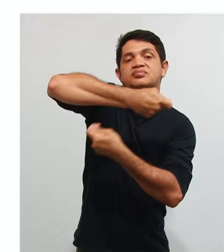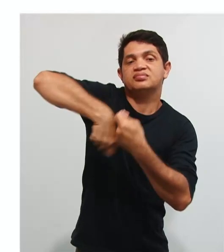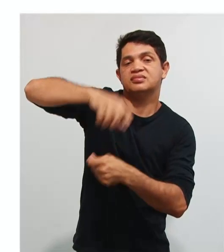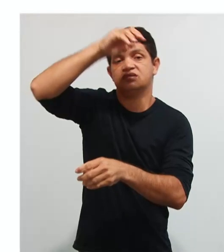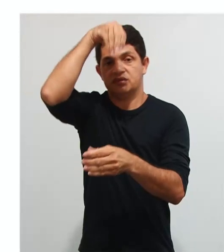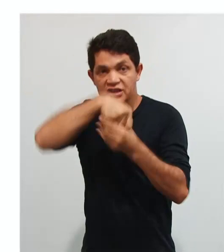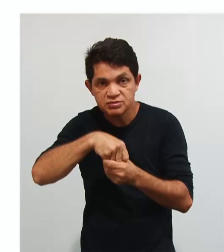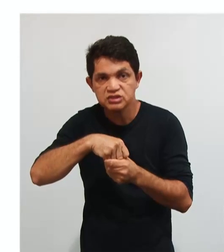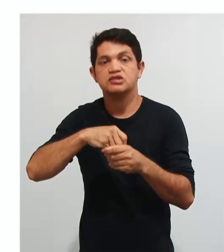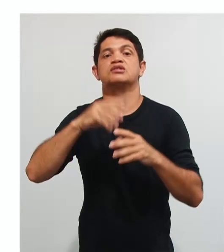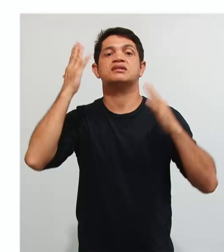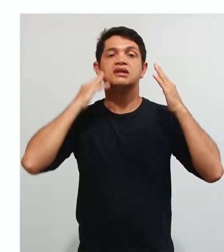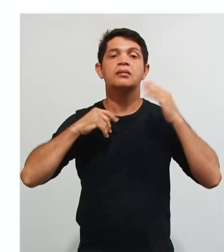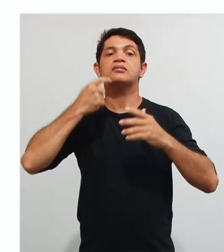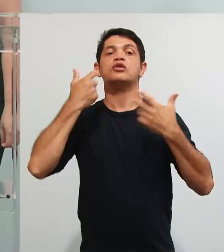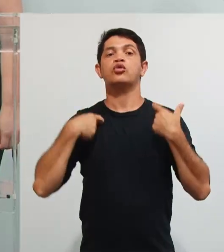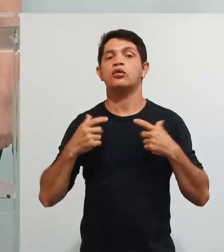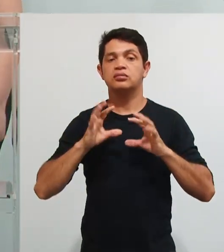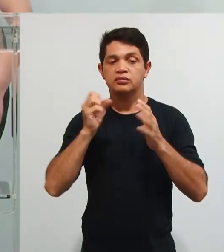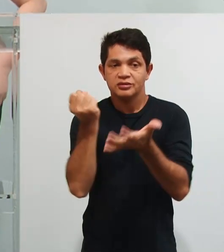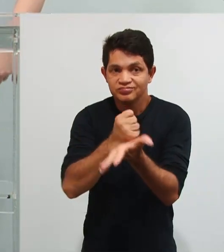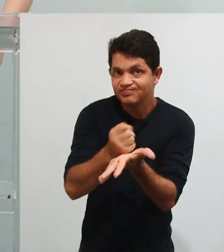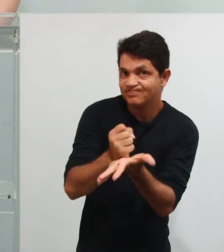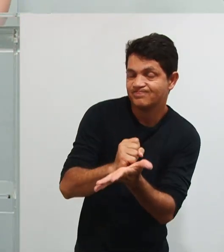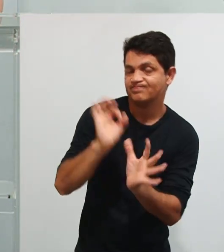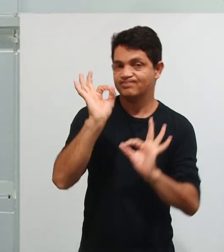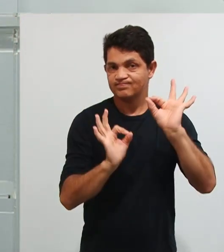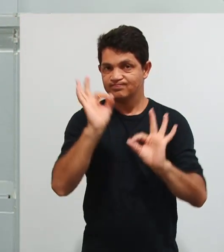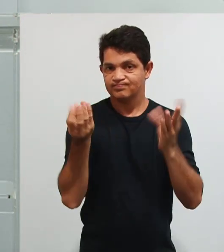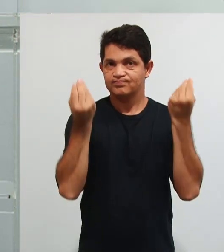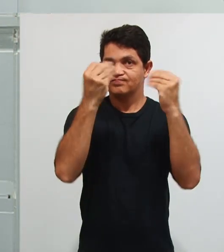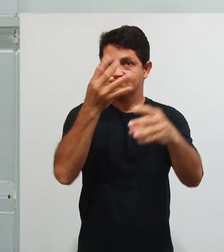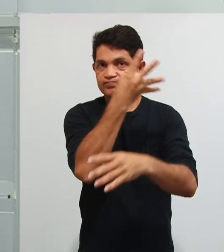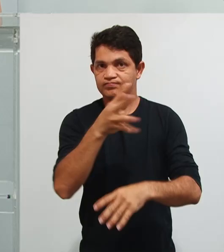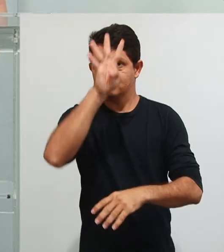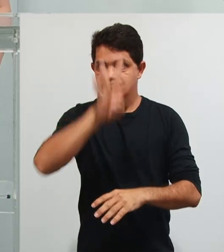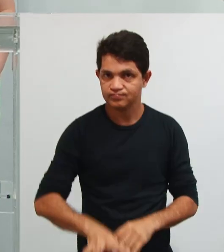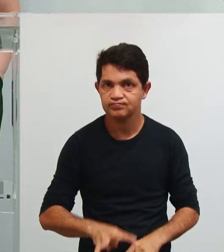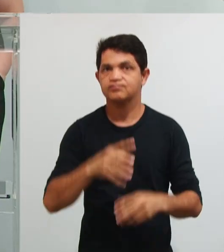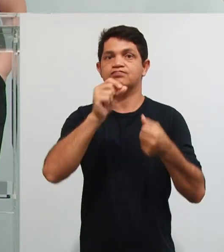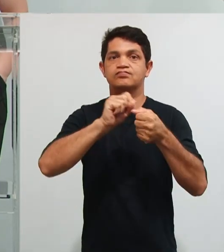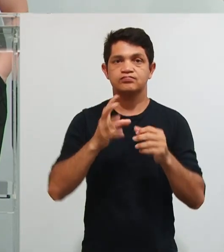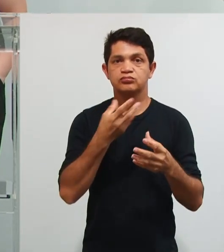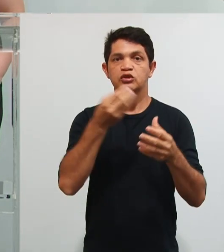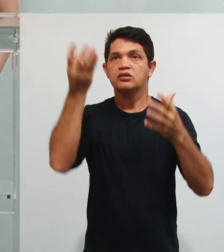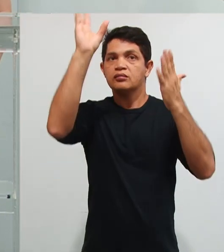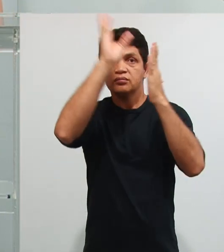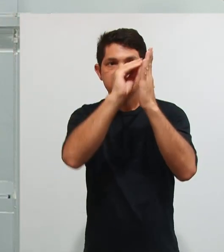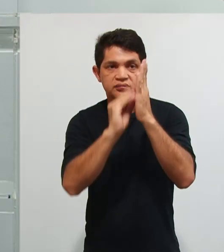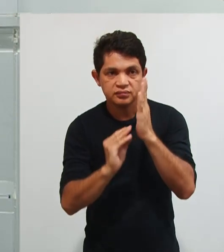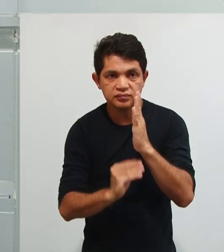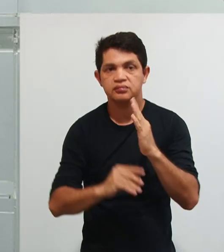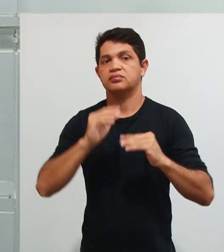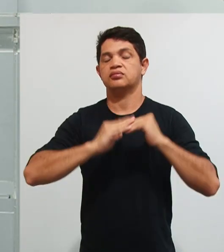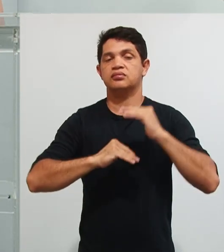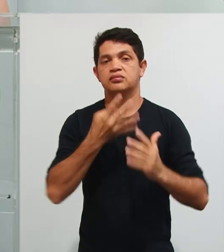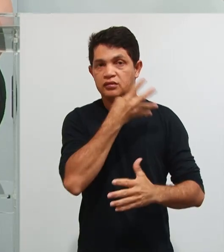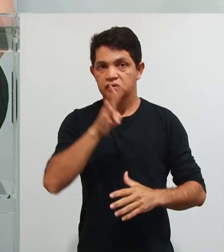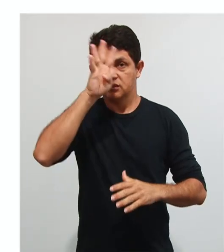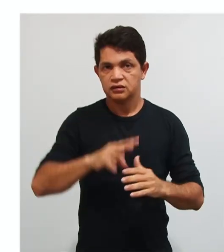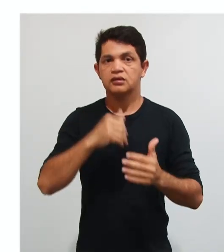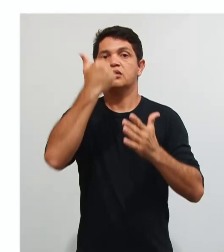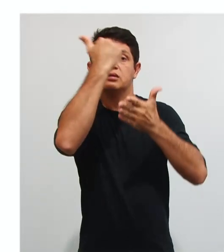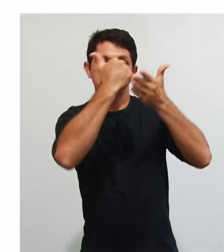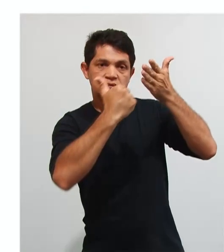planejamento, direção e controle das nossas atividades e, por sequência, a ação